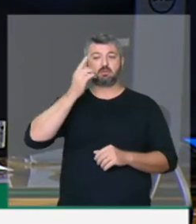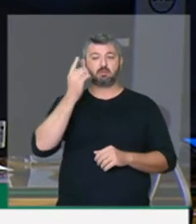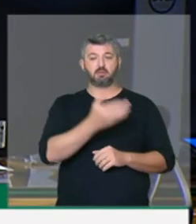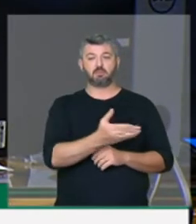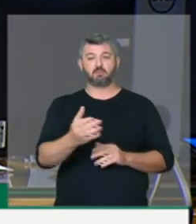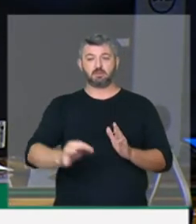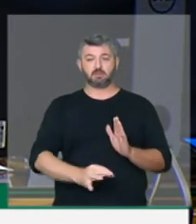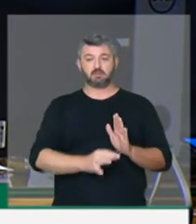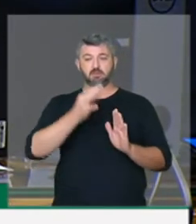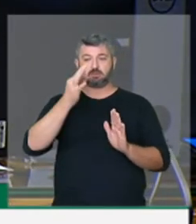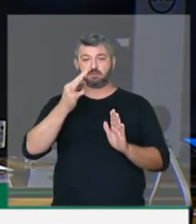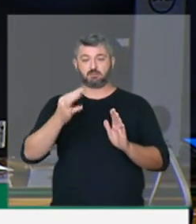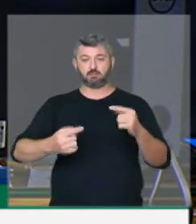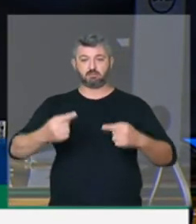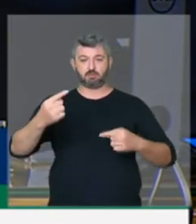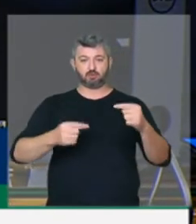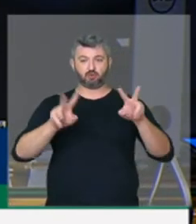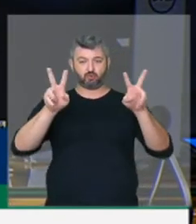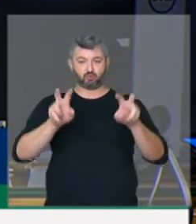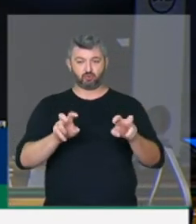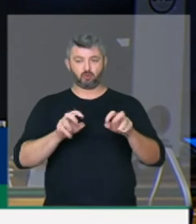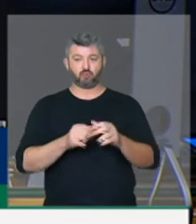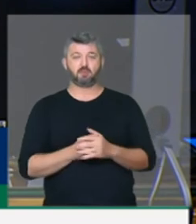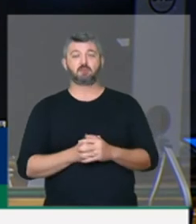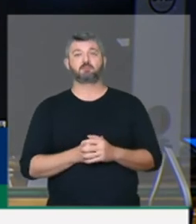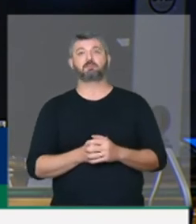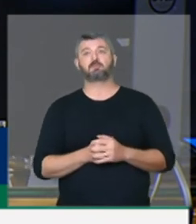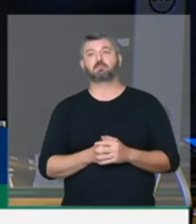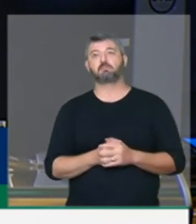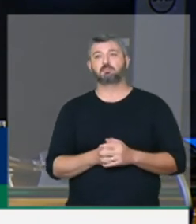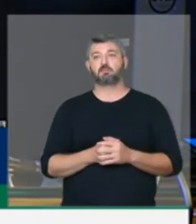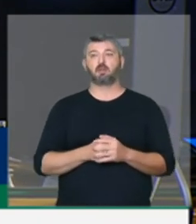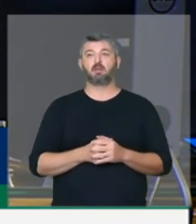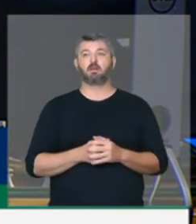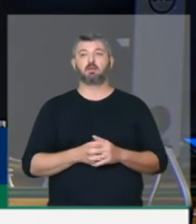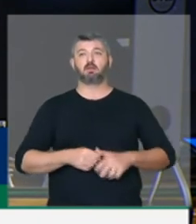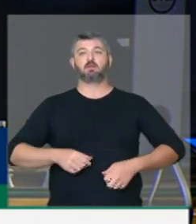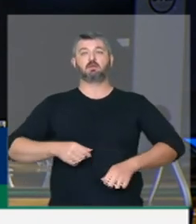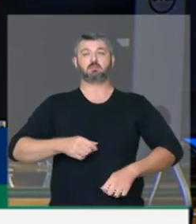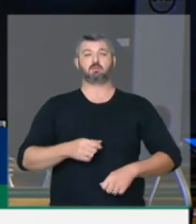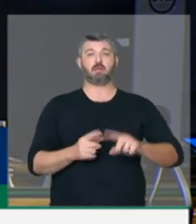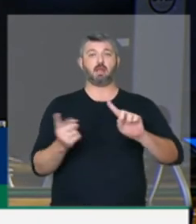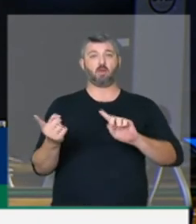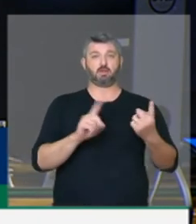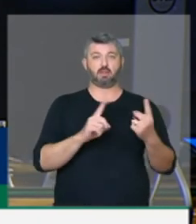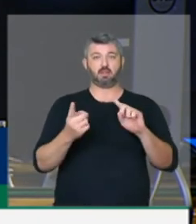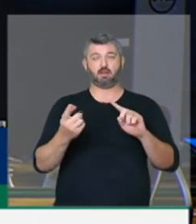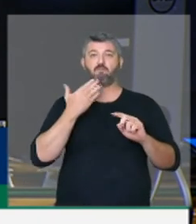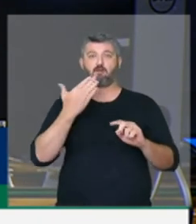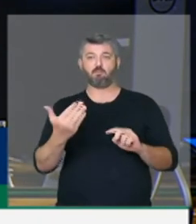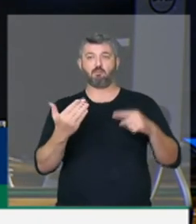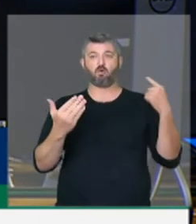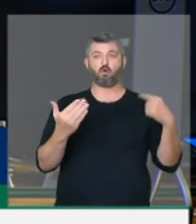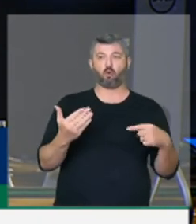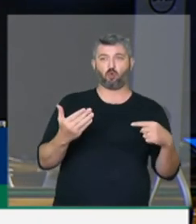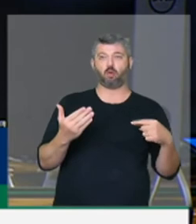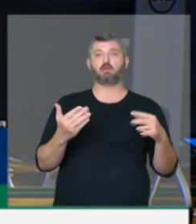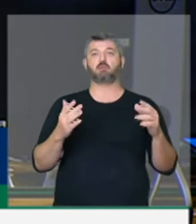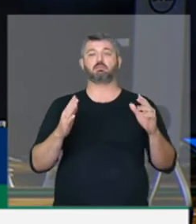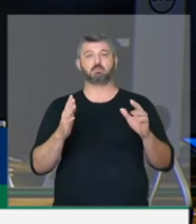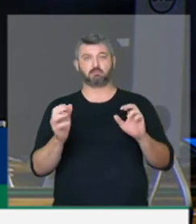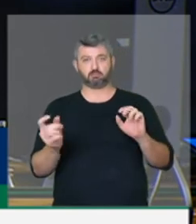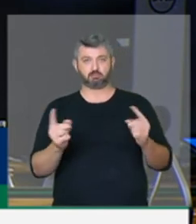inscritos previamente para discutir a matéria. Pela ordem de inscrição, observada a alternância de quem falará a favor